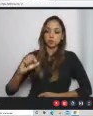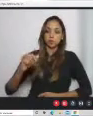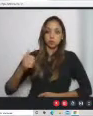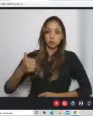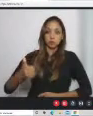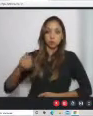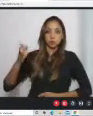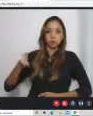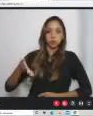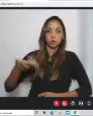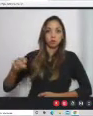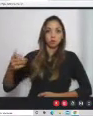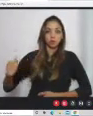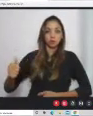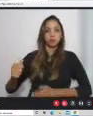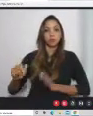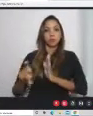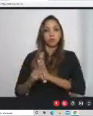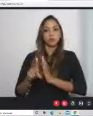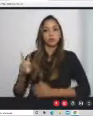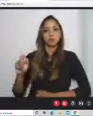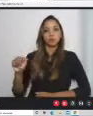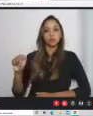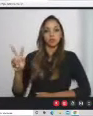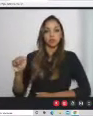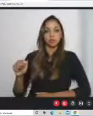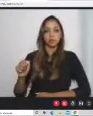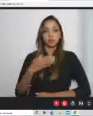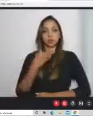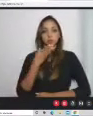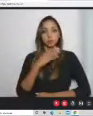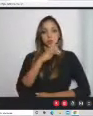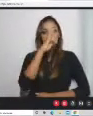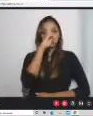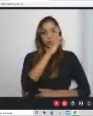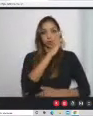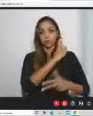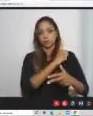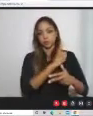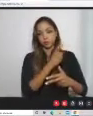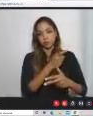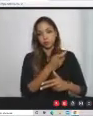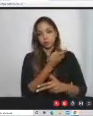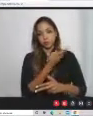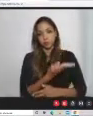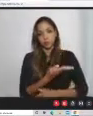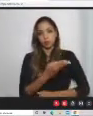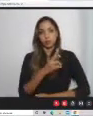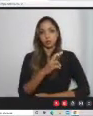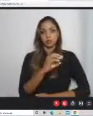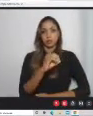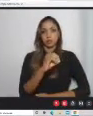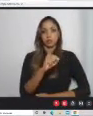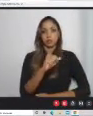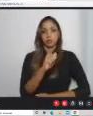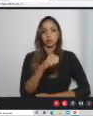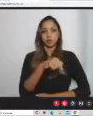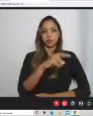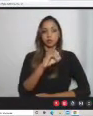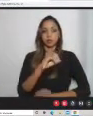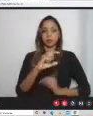801/2021, vereador Vavá Azevedo, vem indicar ao chefe do Poder Executivo Municipal, excelentíssimo senhor prefeito Rosano Taveira, extensivo